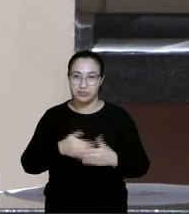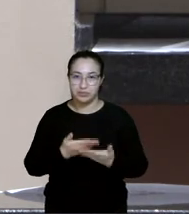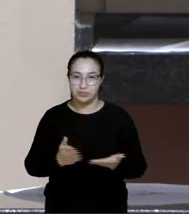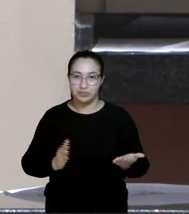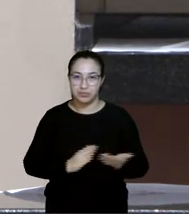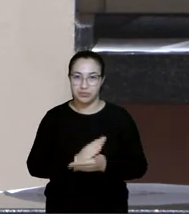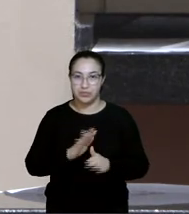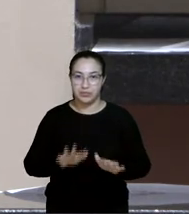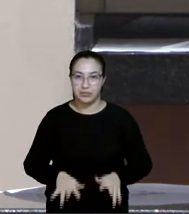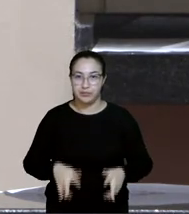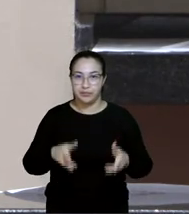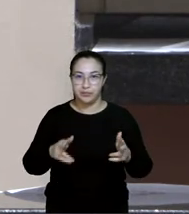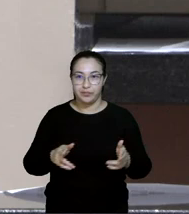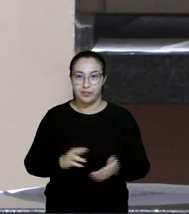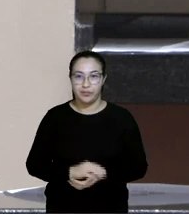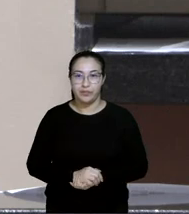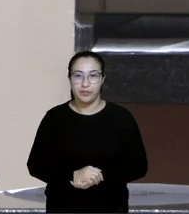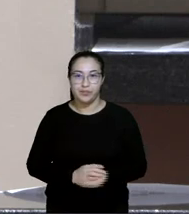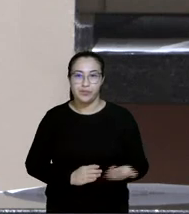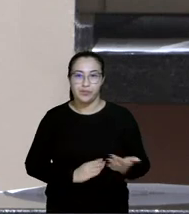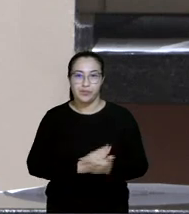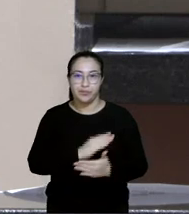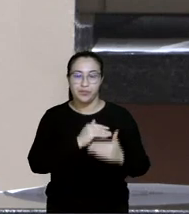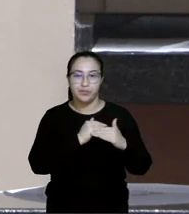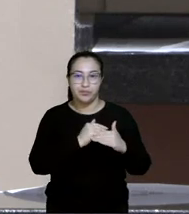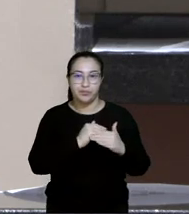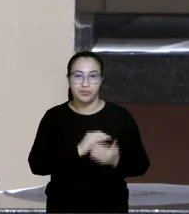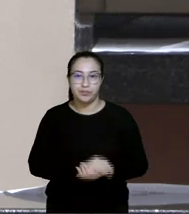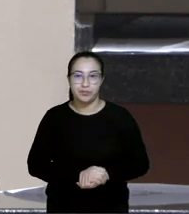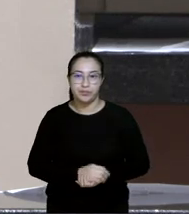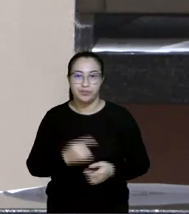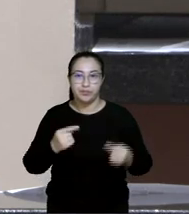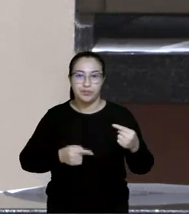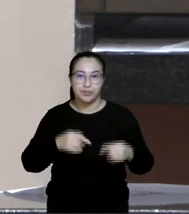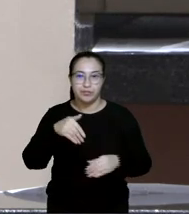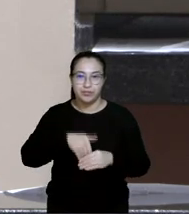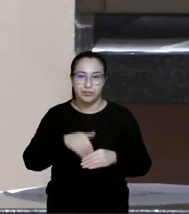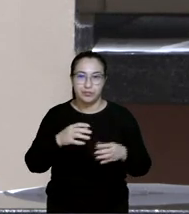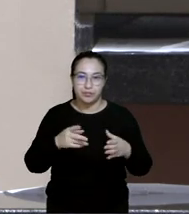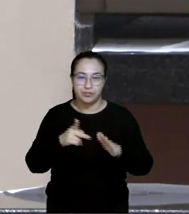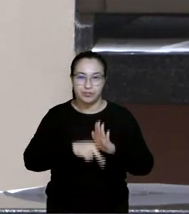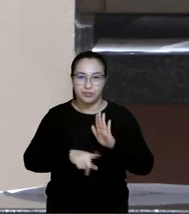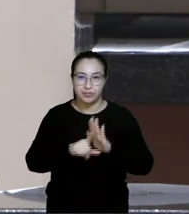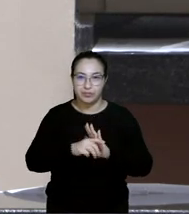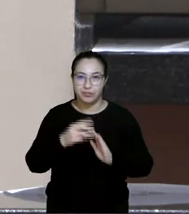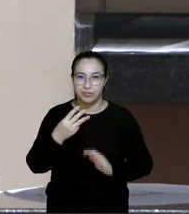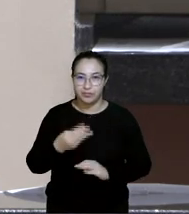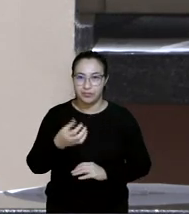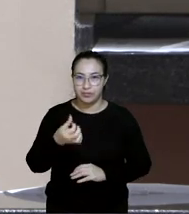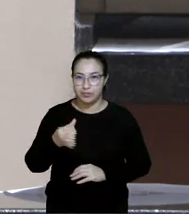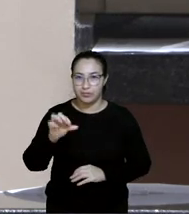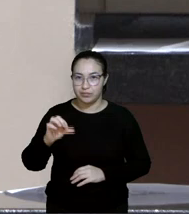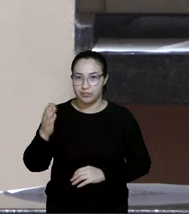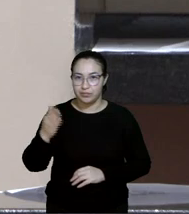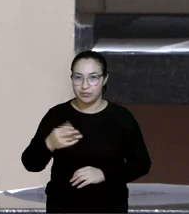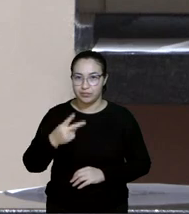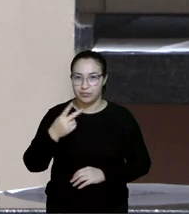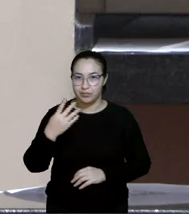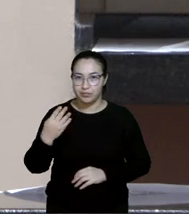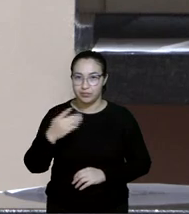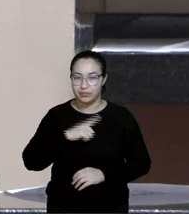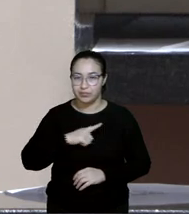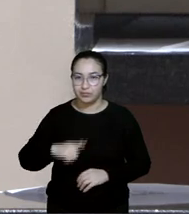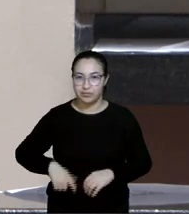que aprovam permaneçam como se encontra. Aprovado por unanimidade, discussão e votação em turno único do projeto de lei 319/2024, autor governador de